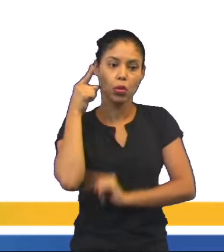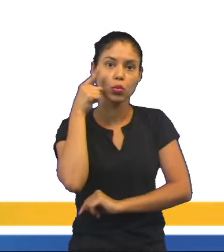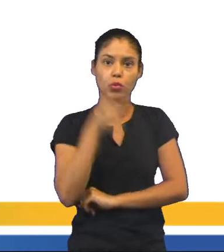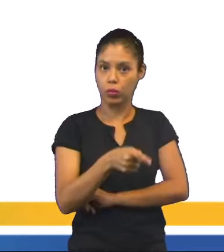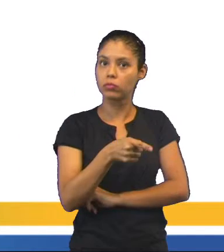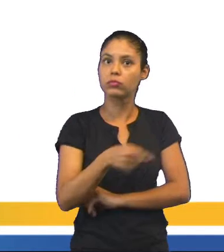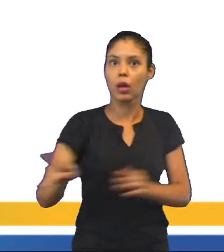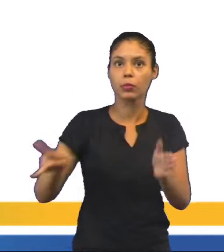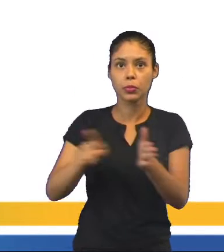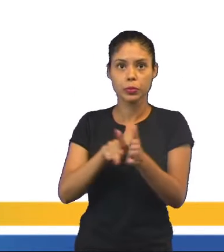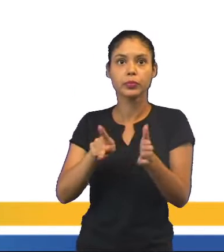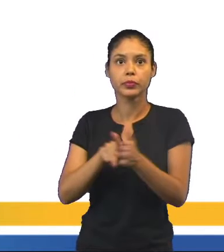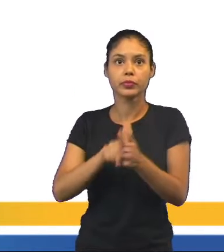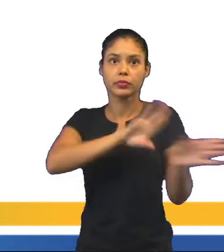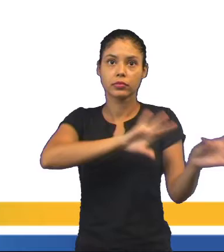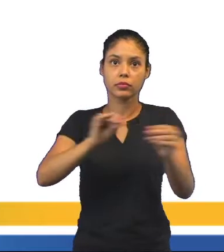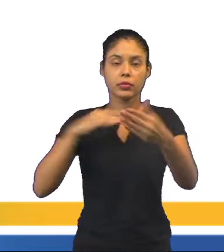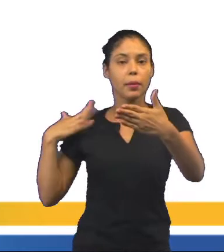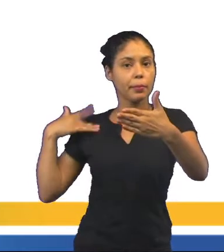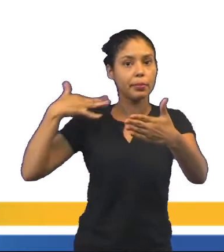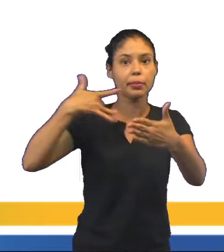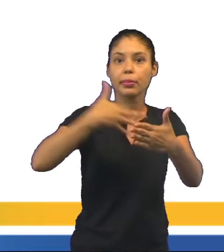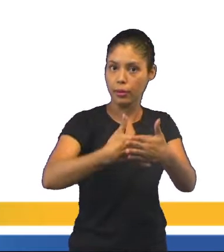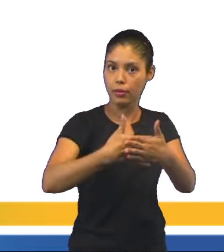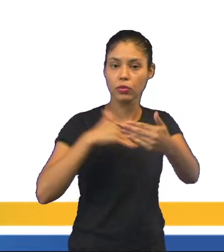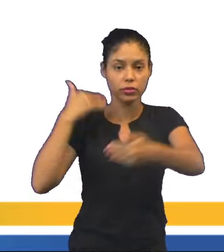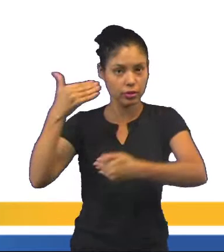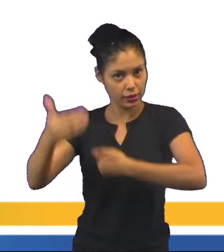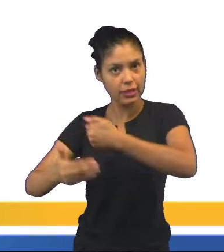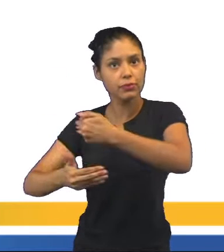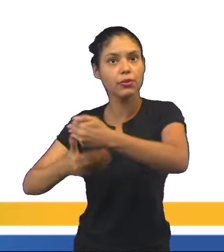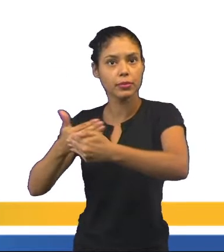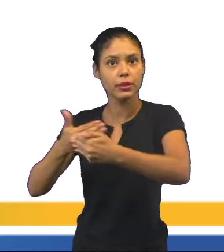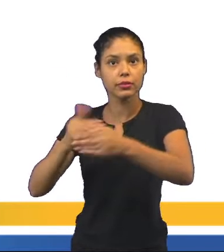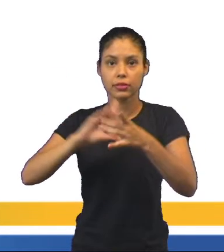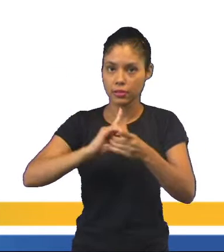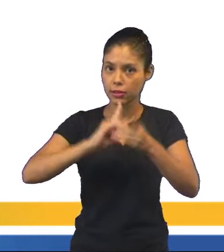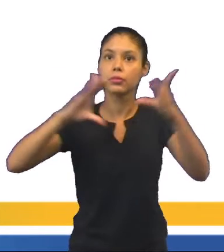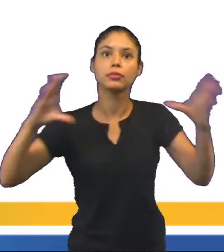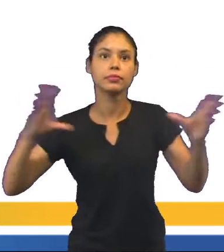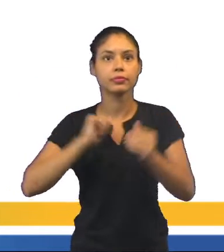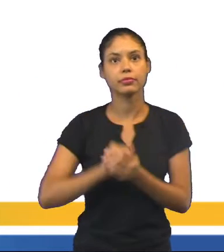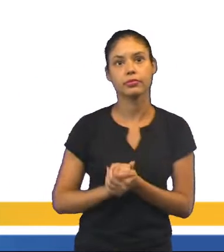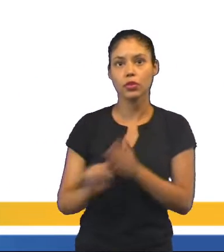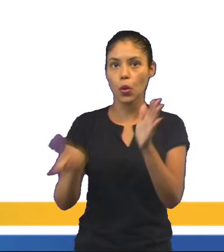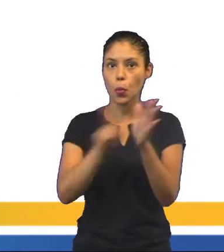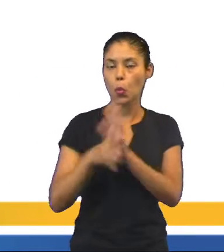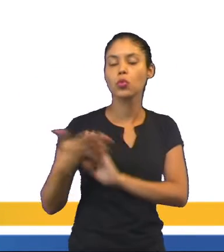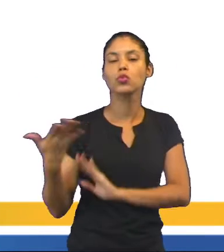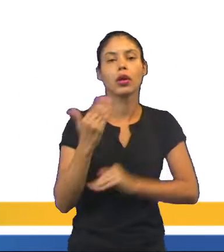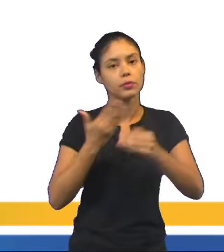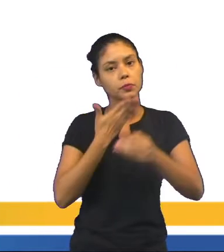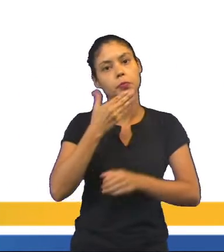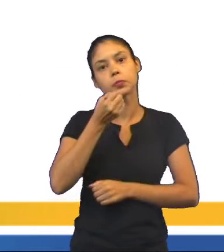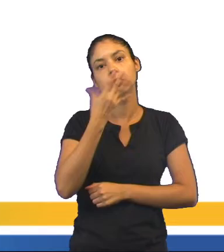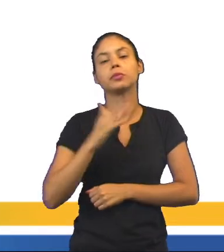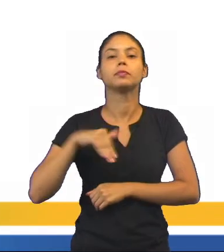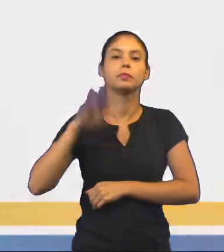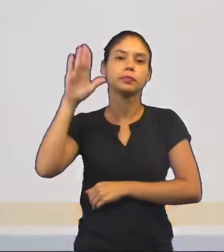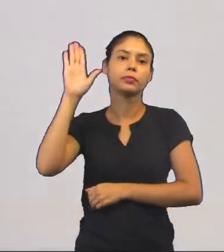sua legitimidade e avançando no desenvolvimento da democracia, no estabelecimento do